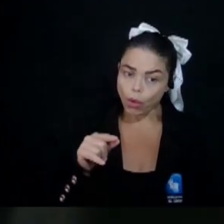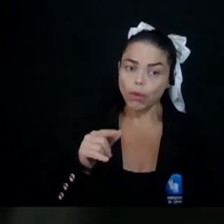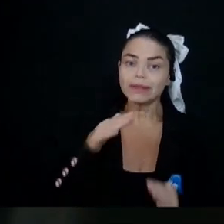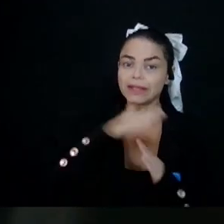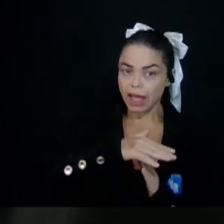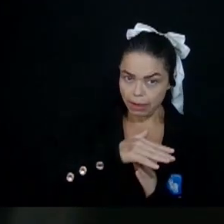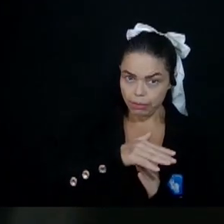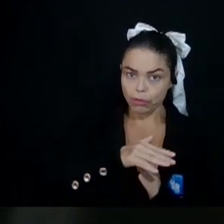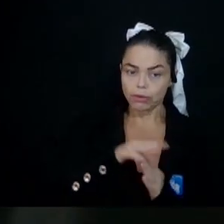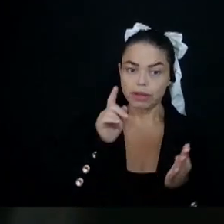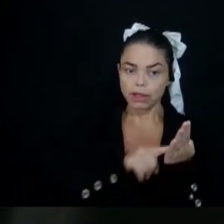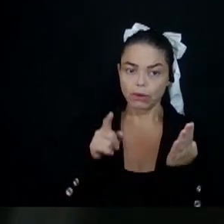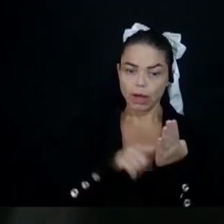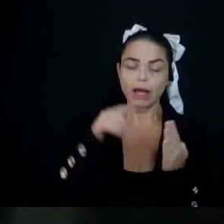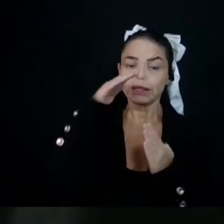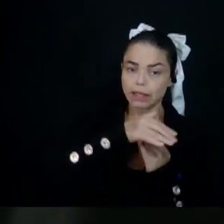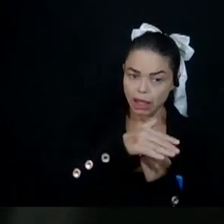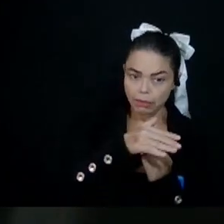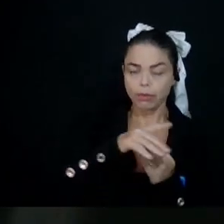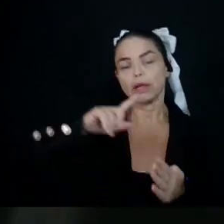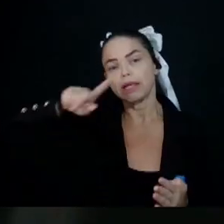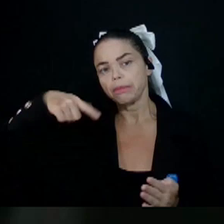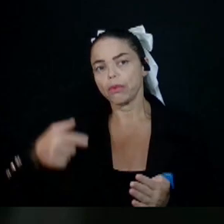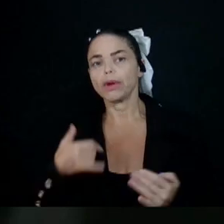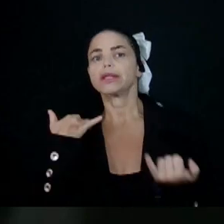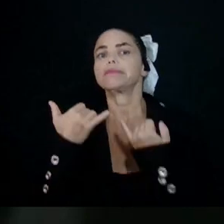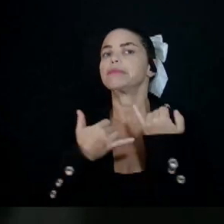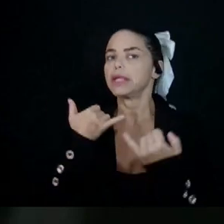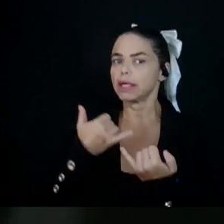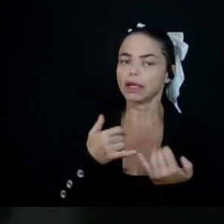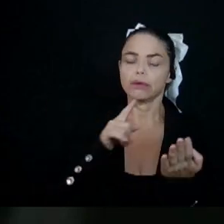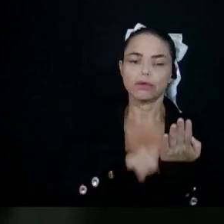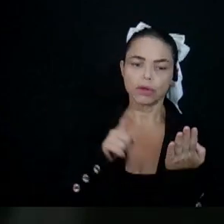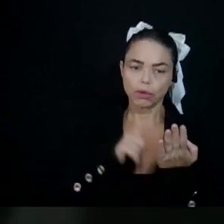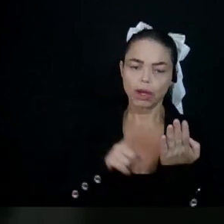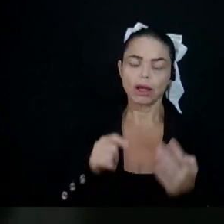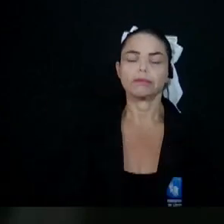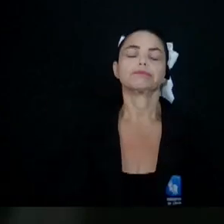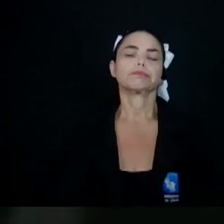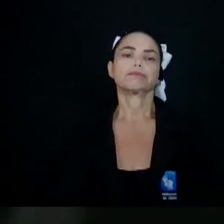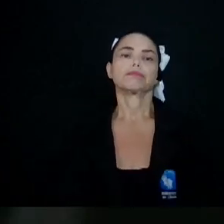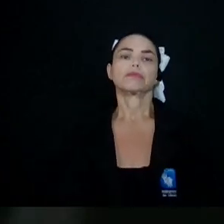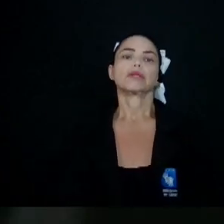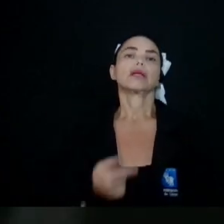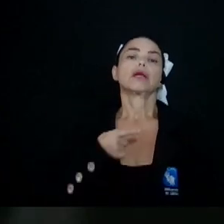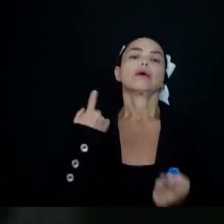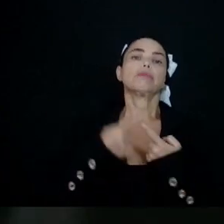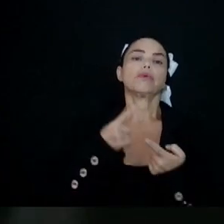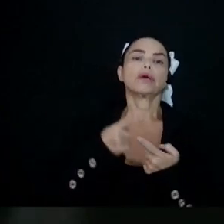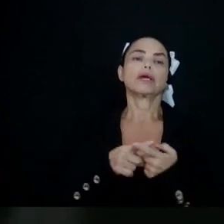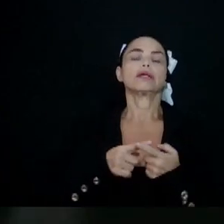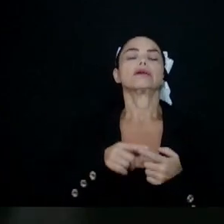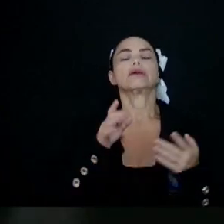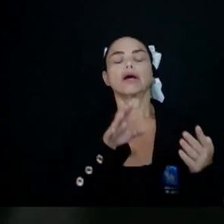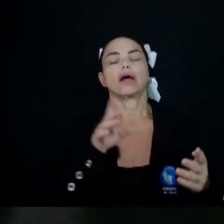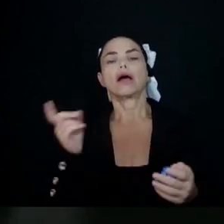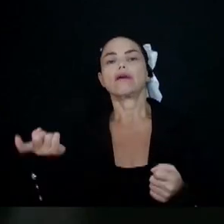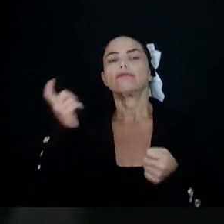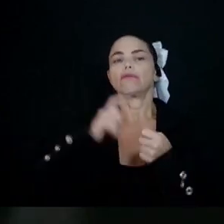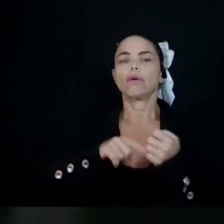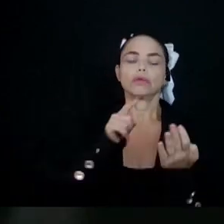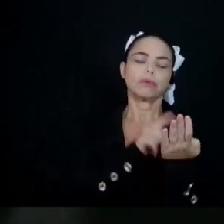gente viu naquele jogo Roblox lá, até fizemos um programa falando sobre isso, de algumas reações de crianças que